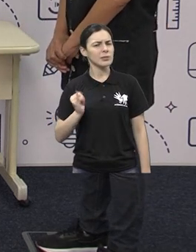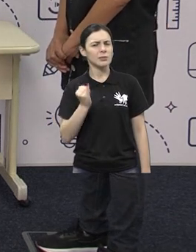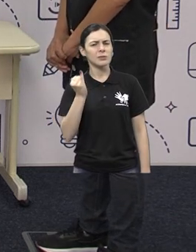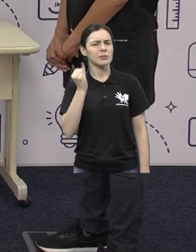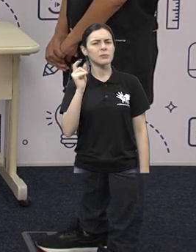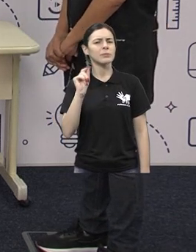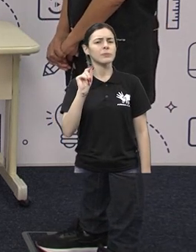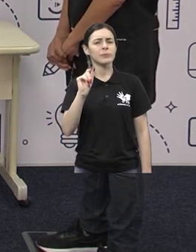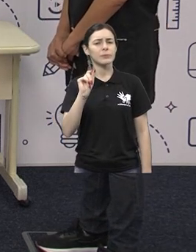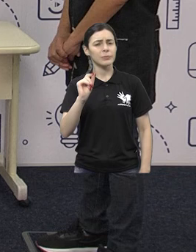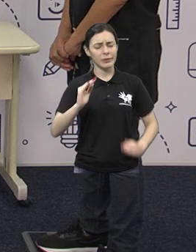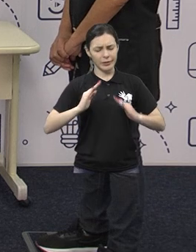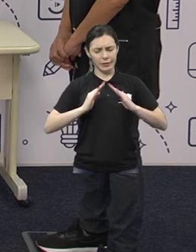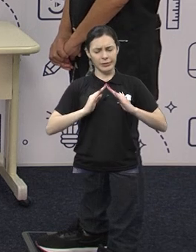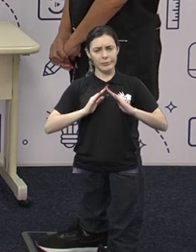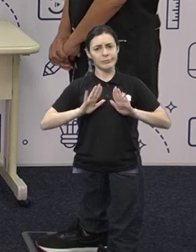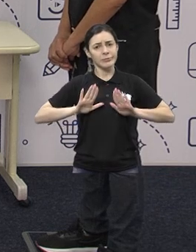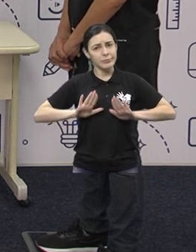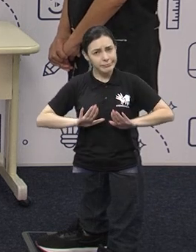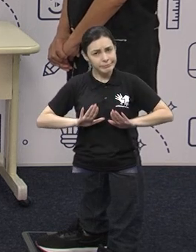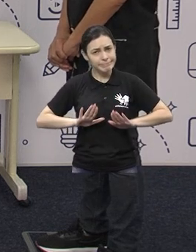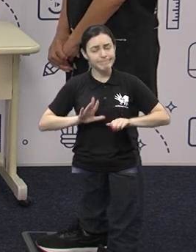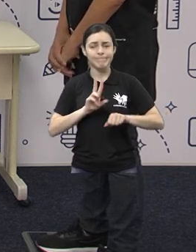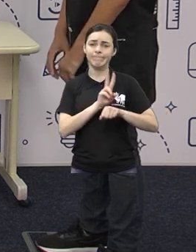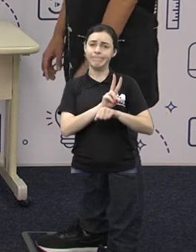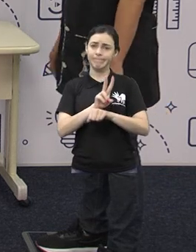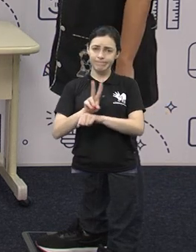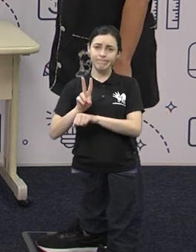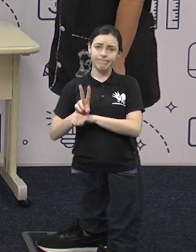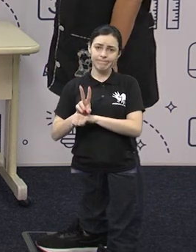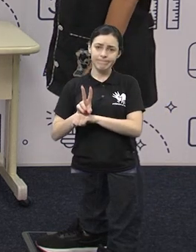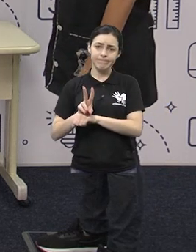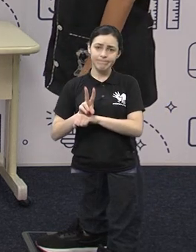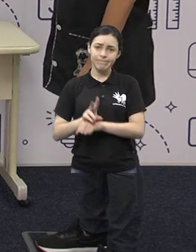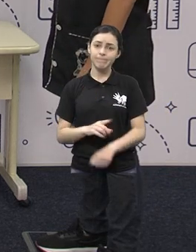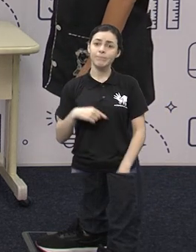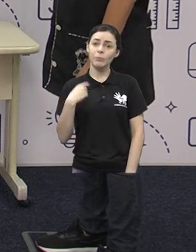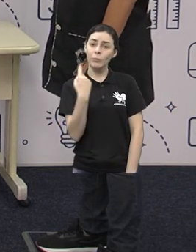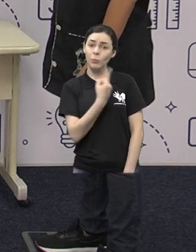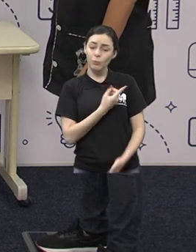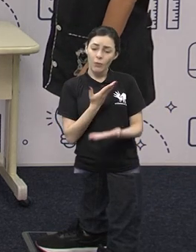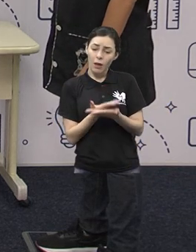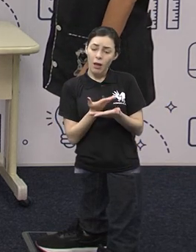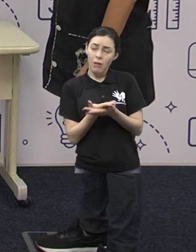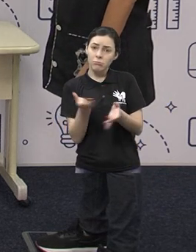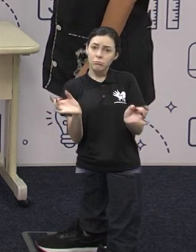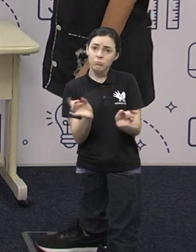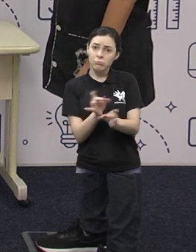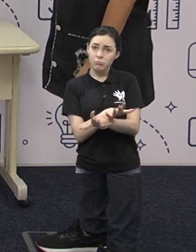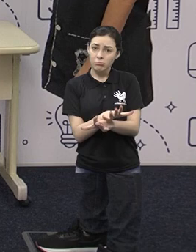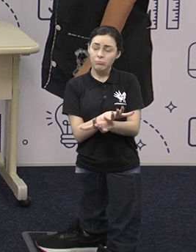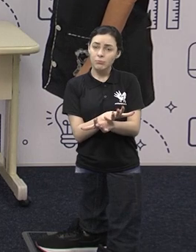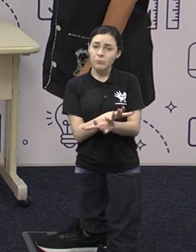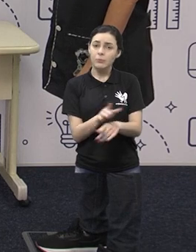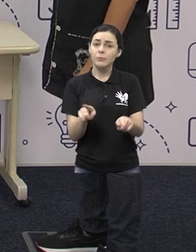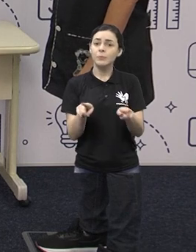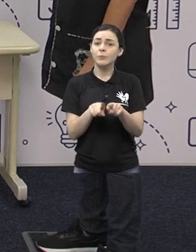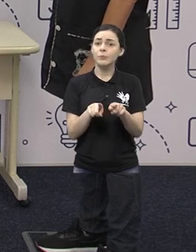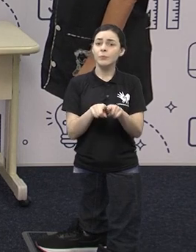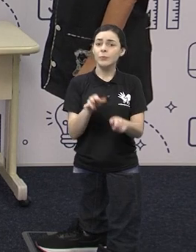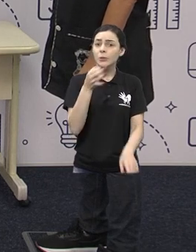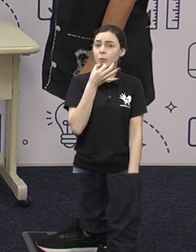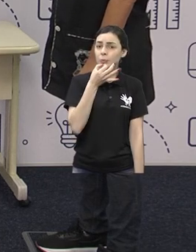Uhum. Mas o importante mesmo é que vocês fiquem em casa e se cuidem. Com certeza. Nós aqui terminamos a